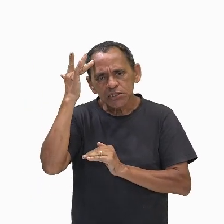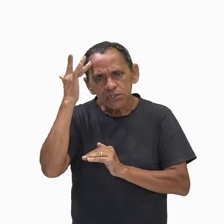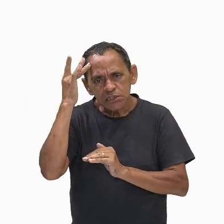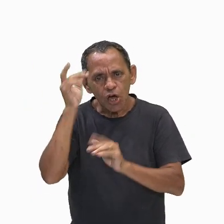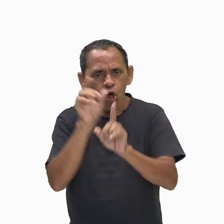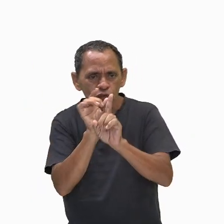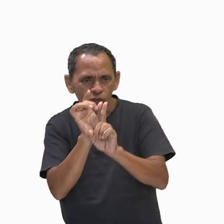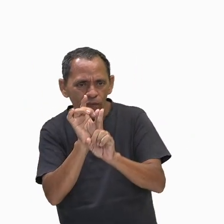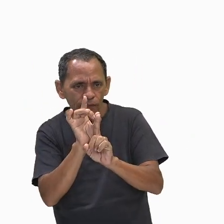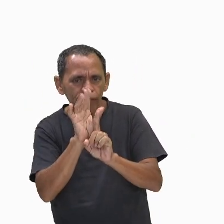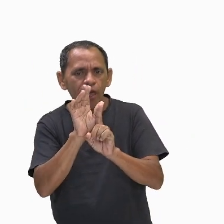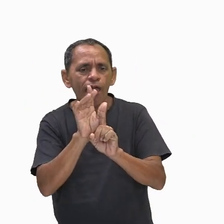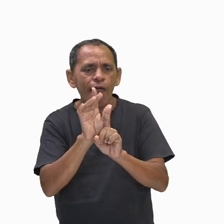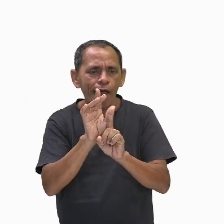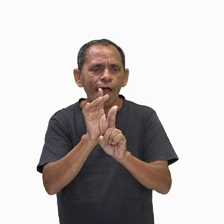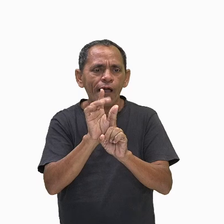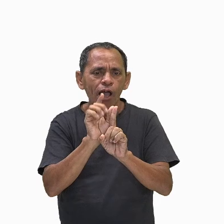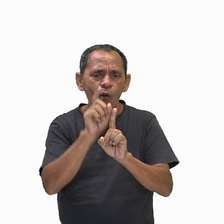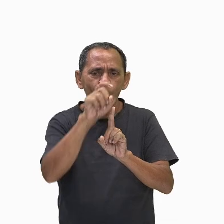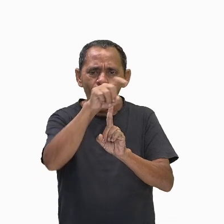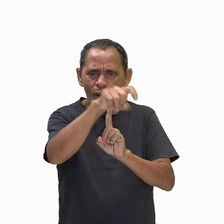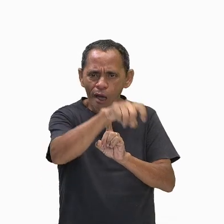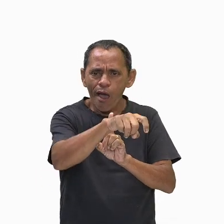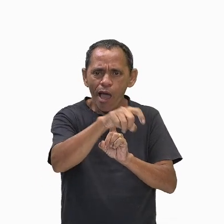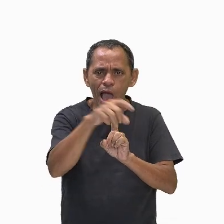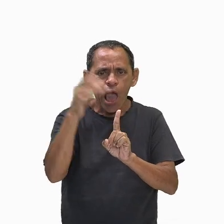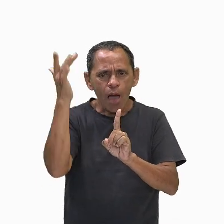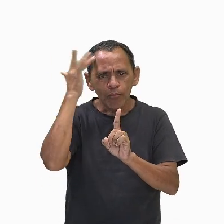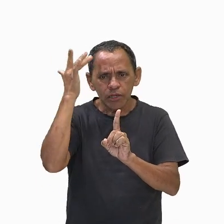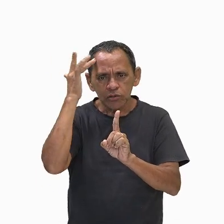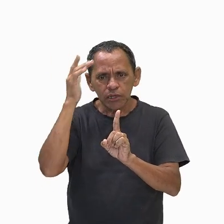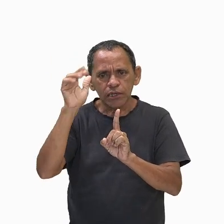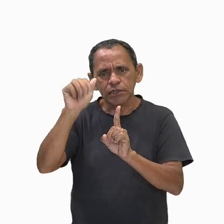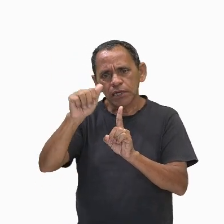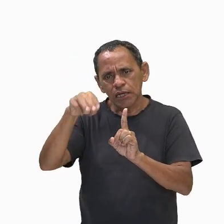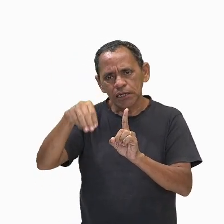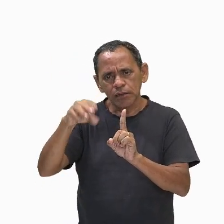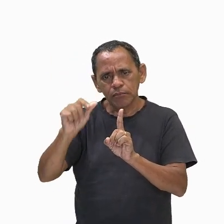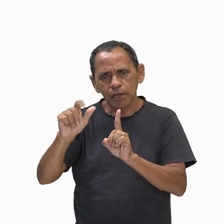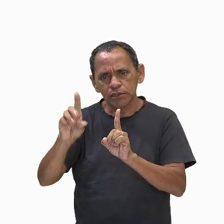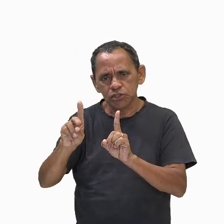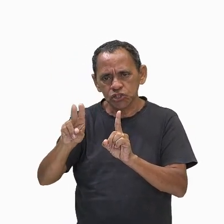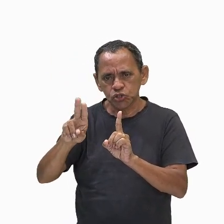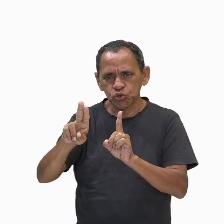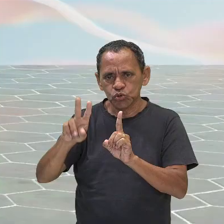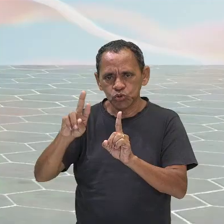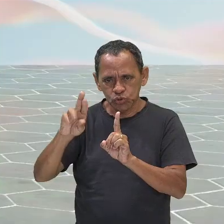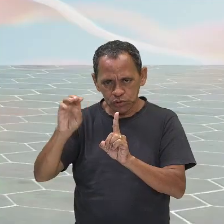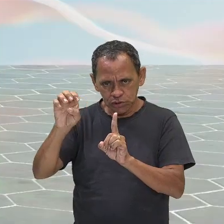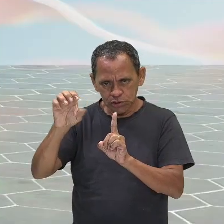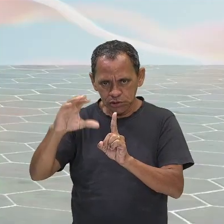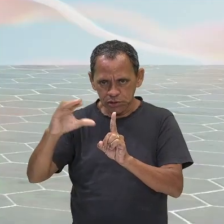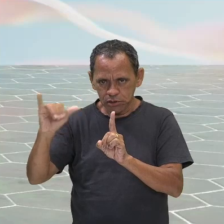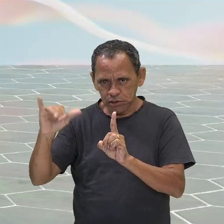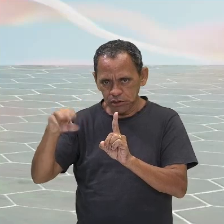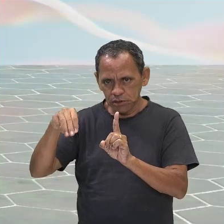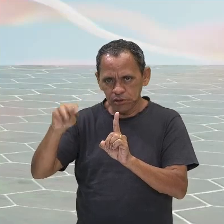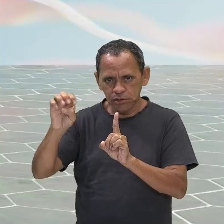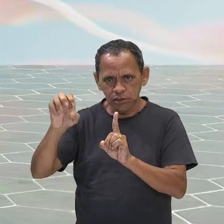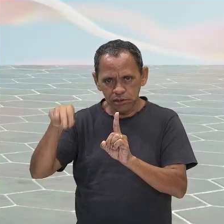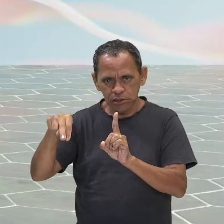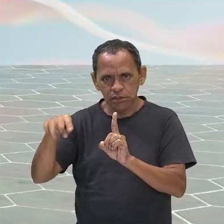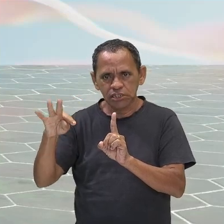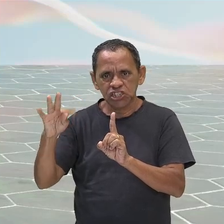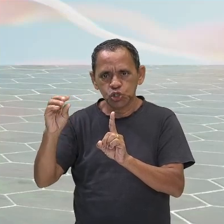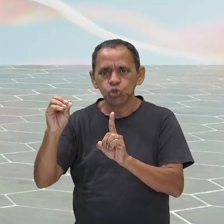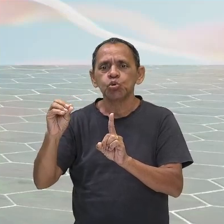ao amadurecimento dos espermatozoides. Os espermatozoides, eles são ali o